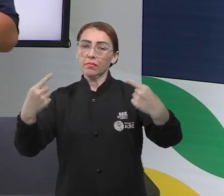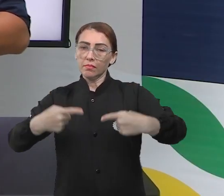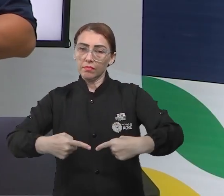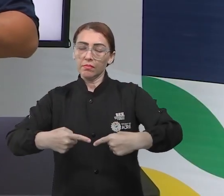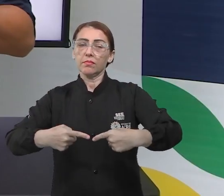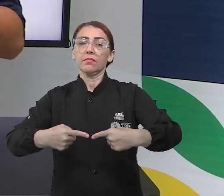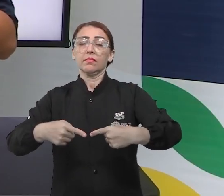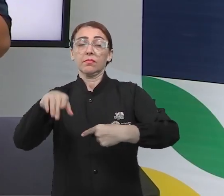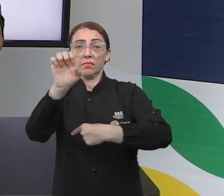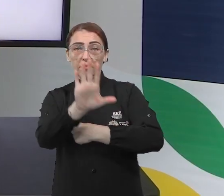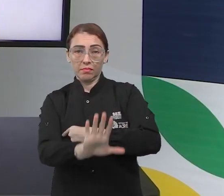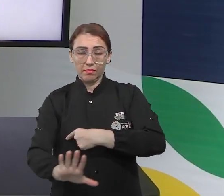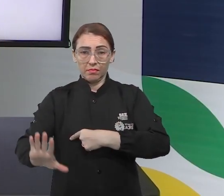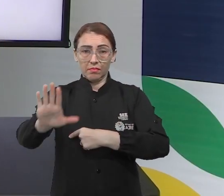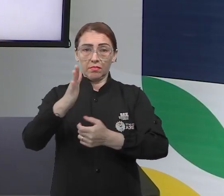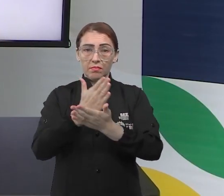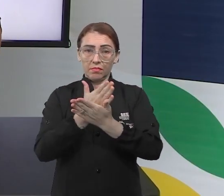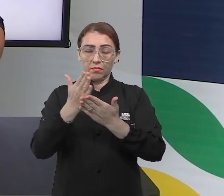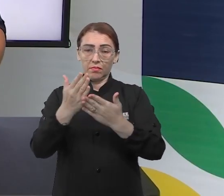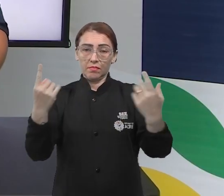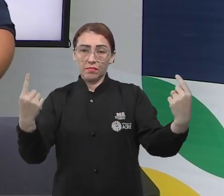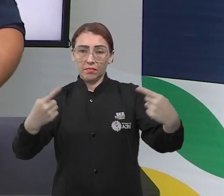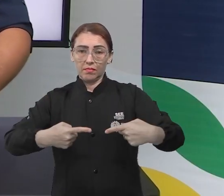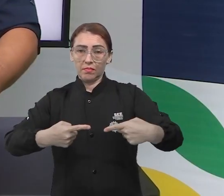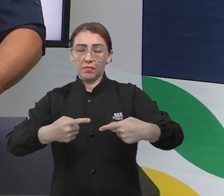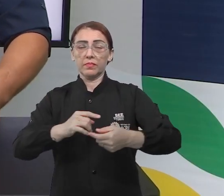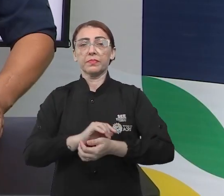as potências europeias começam a se acirrar aí.